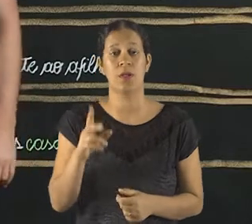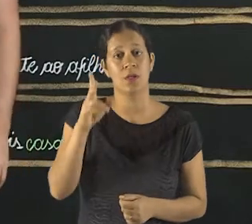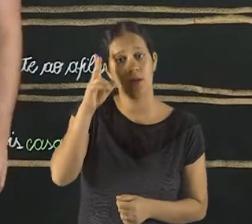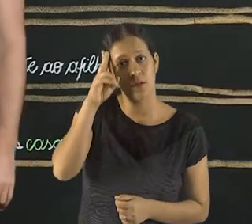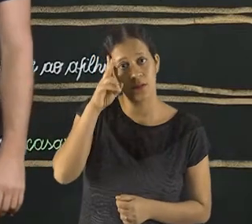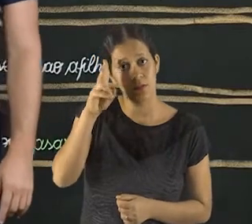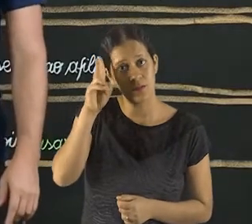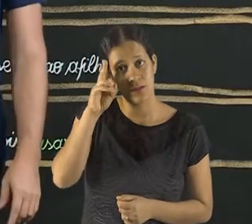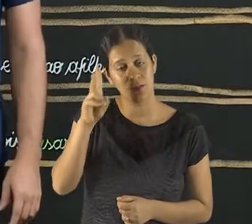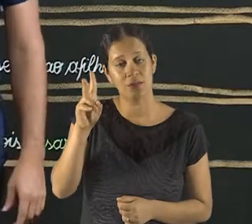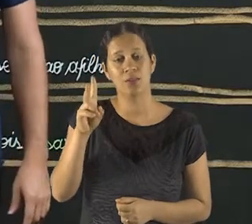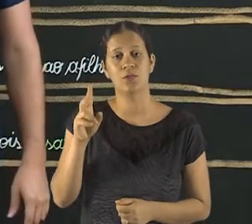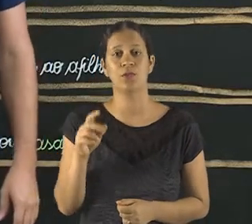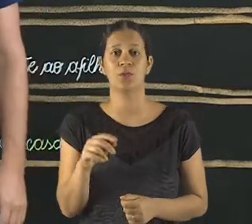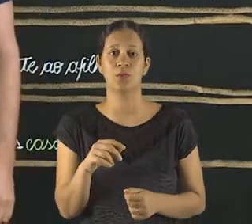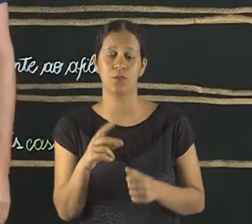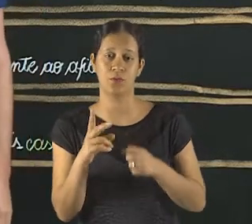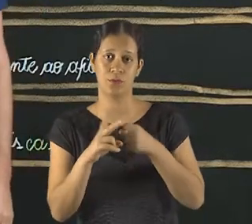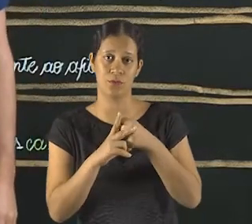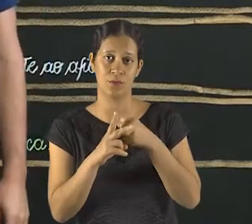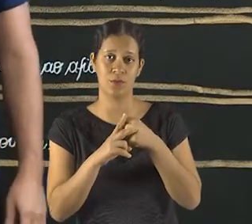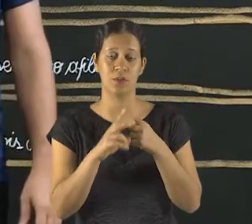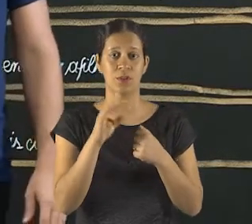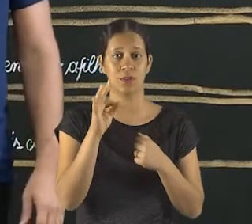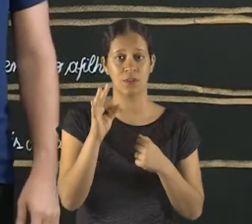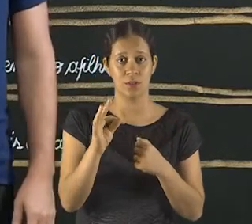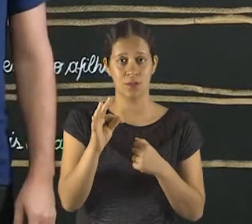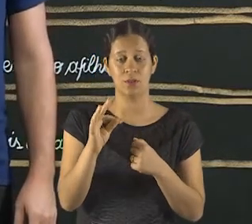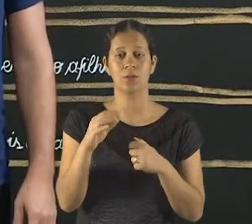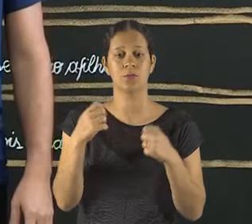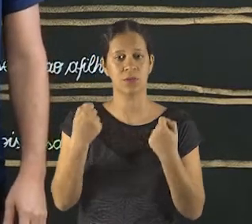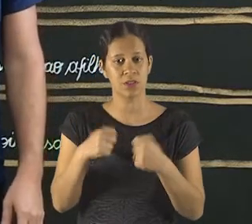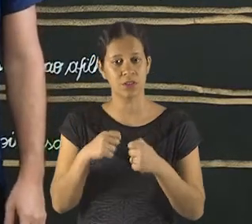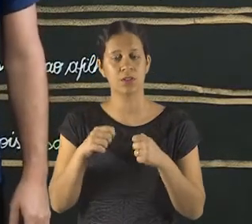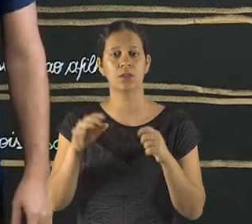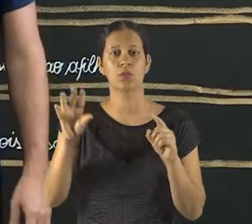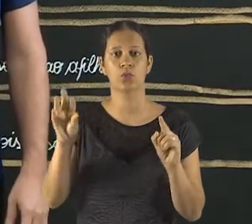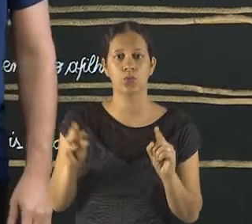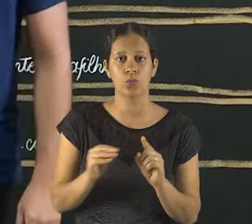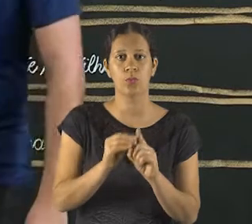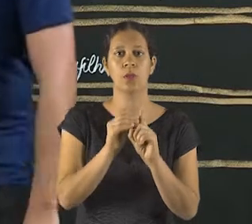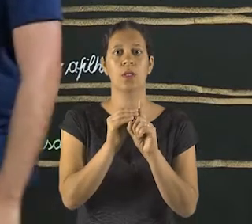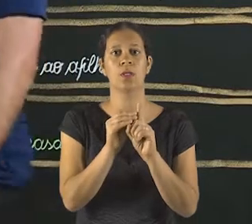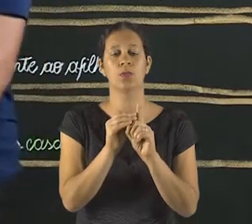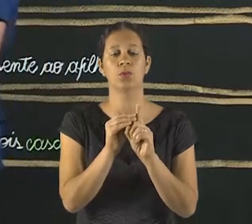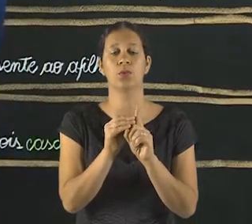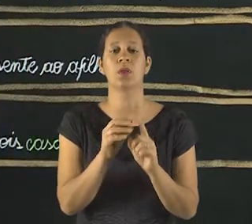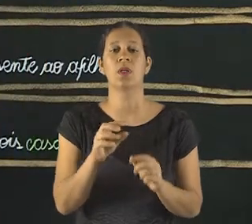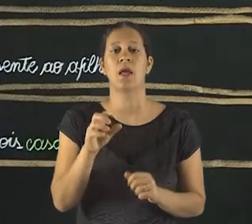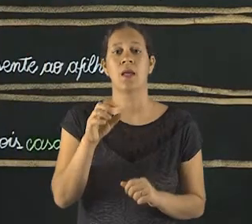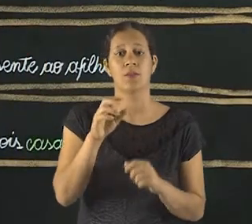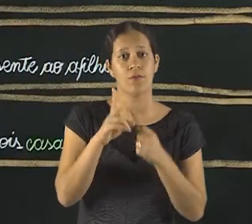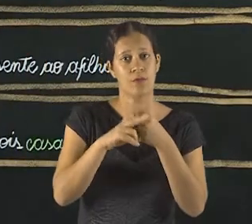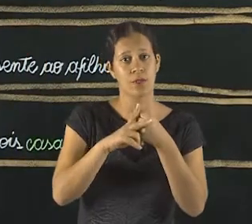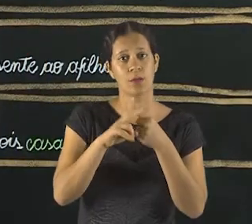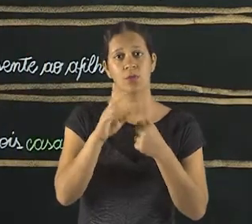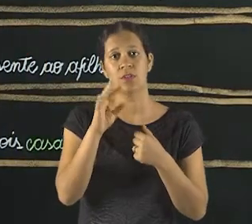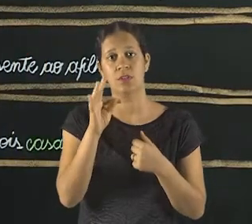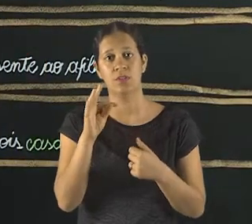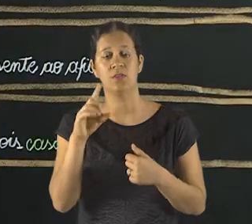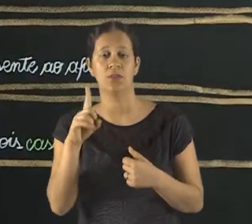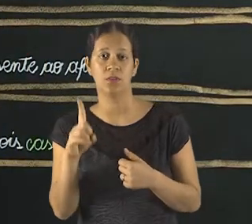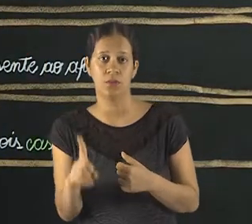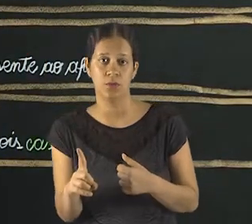direto. Lembra sempre que quando falarmos em transitivo, estamos falando de verbos que precisam de complemento. No caso de um verbo transitivo